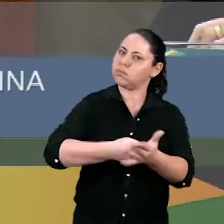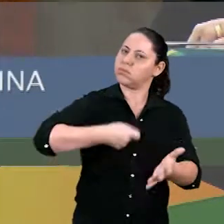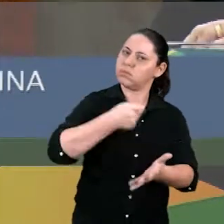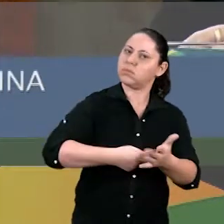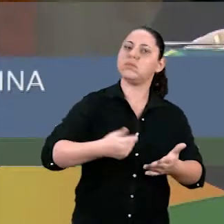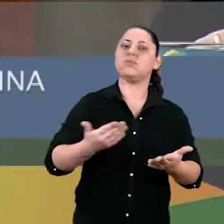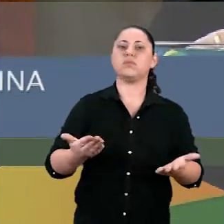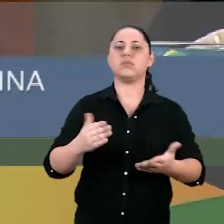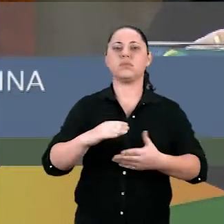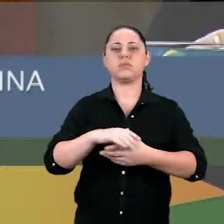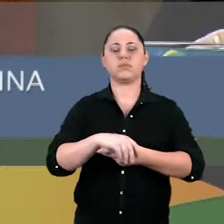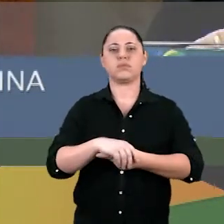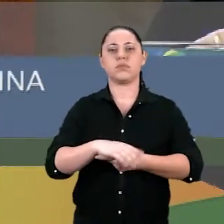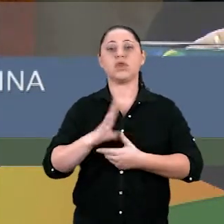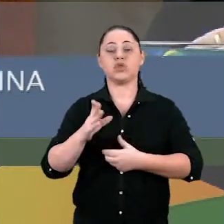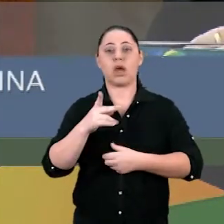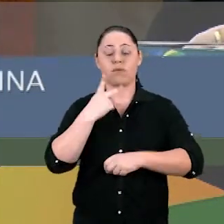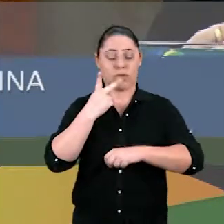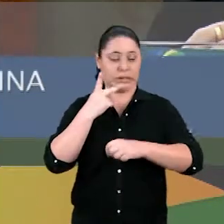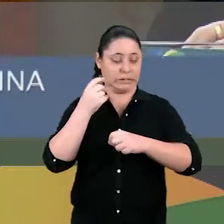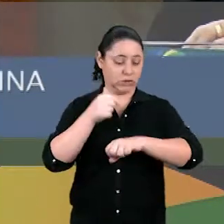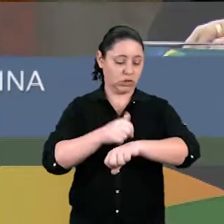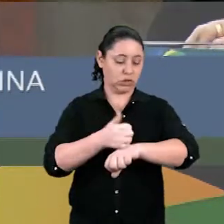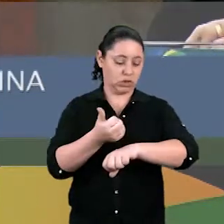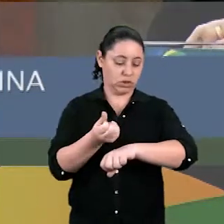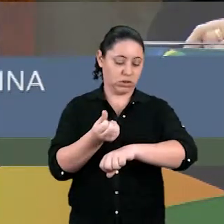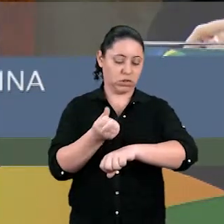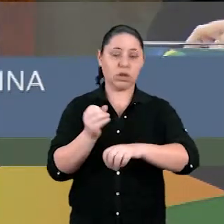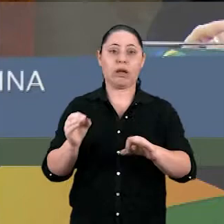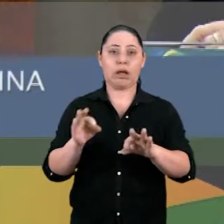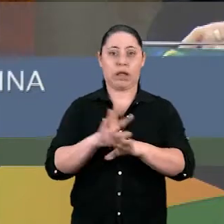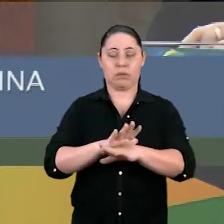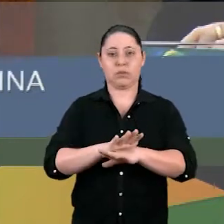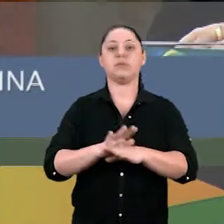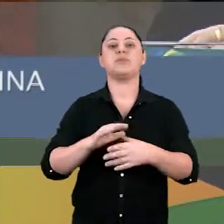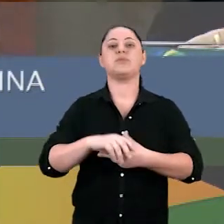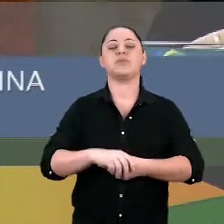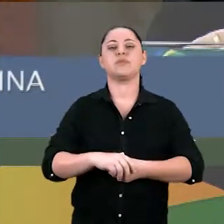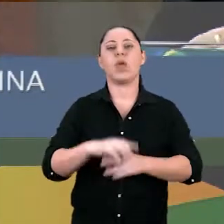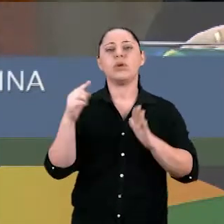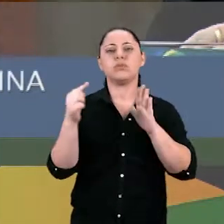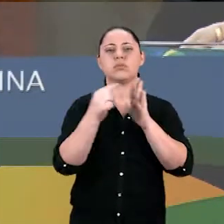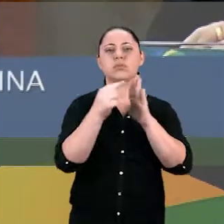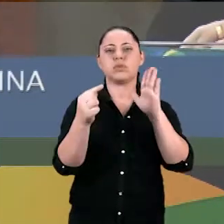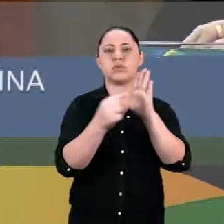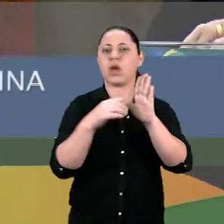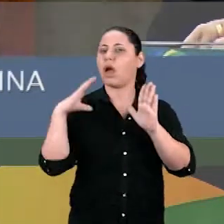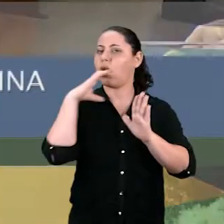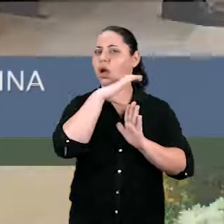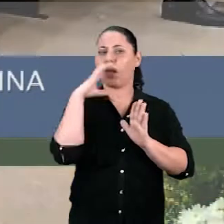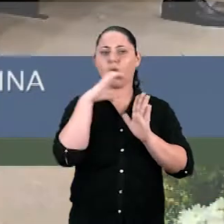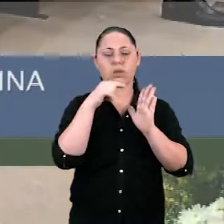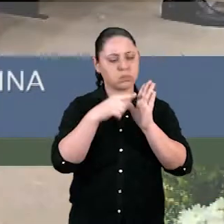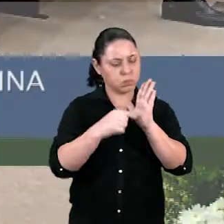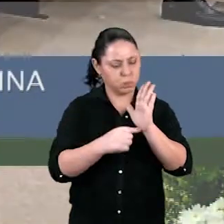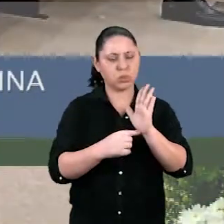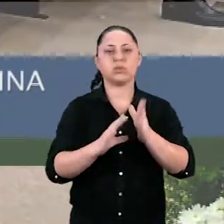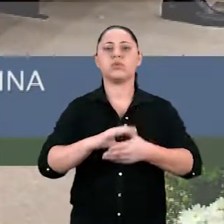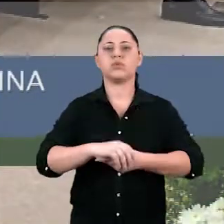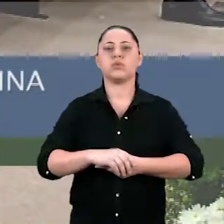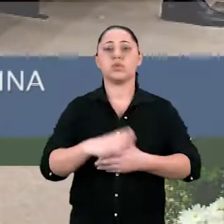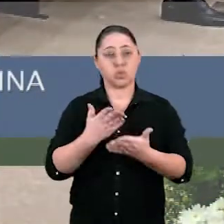ao meu ver. Já estou falando a 16, vou encerrar, só para dizer que, com esses pontos que eu referi muito